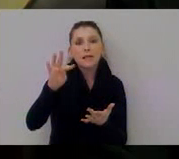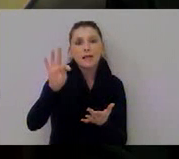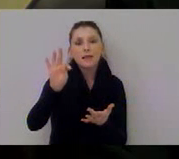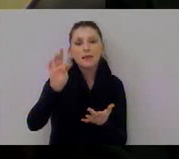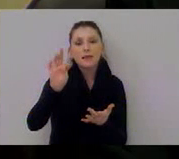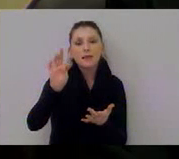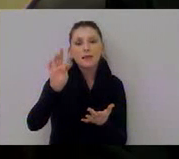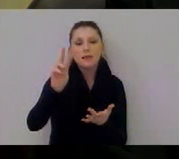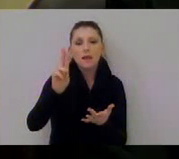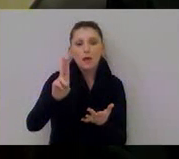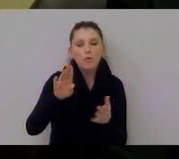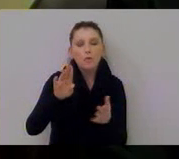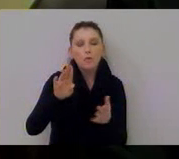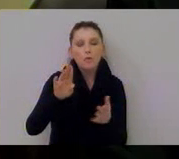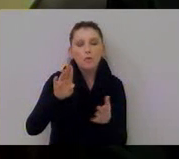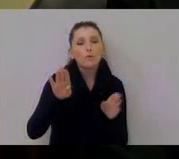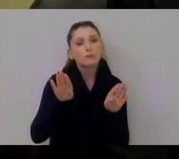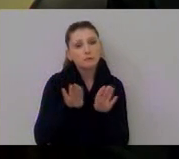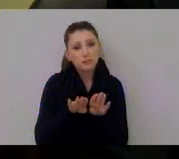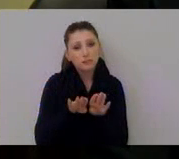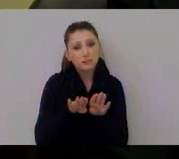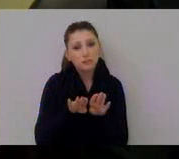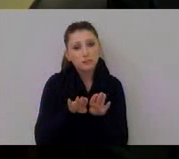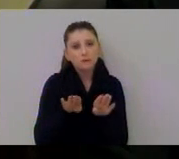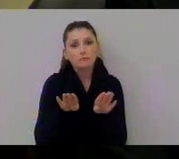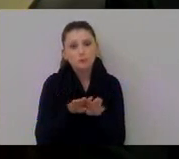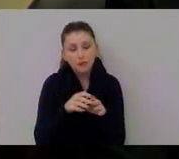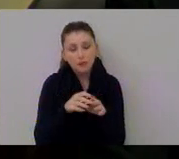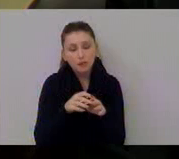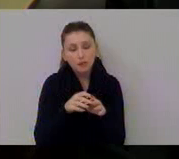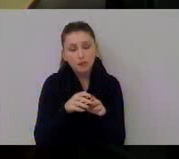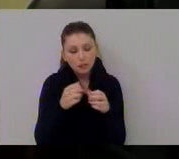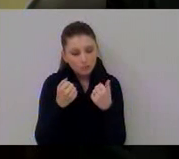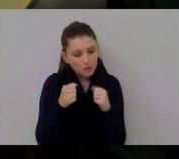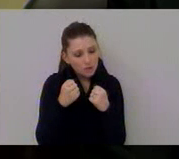para termos mais qualidade de vida,